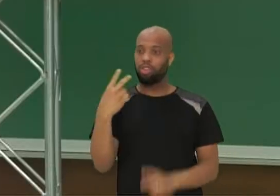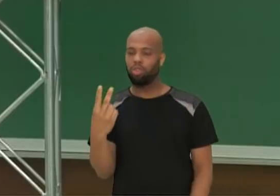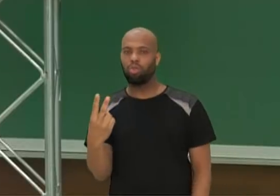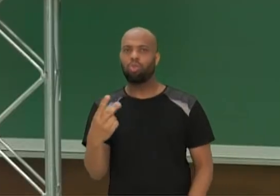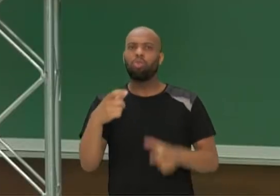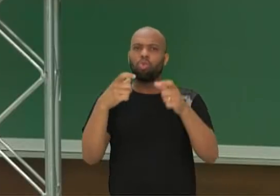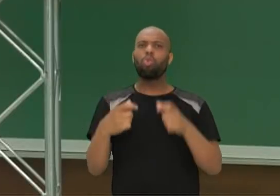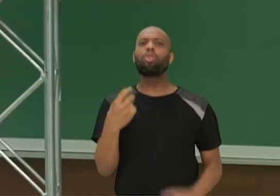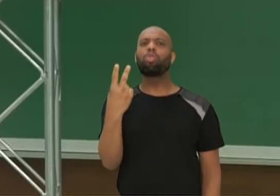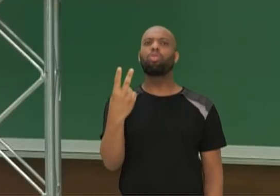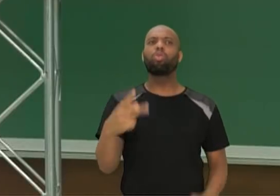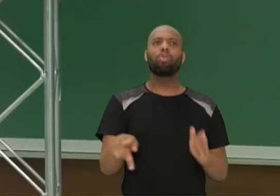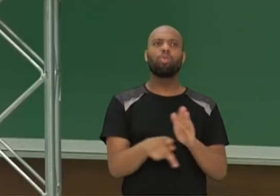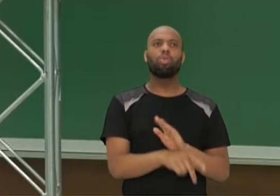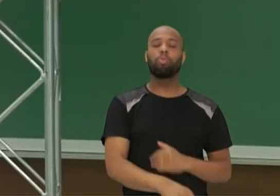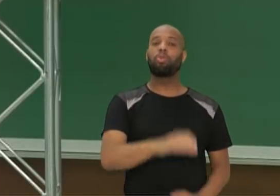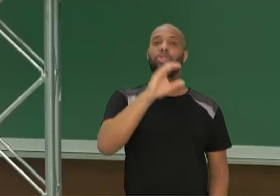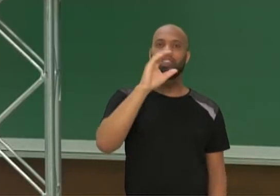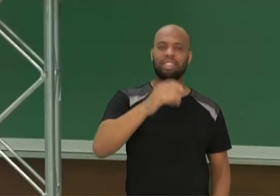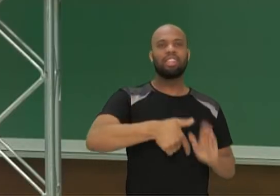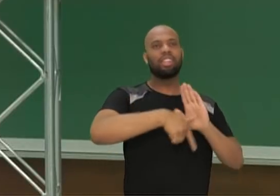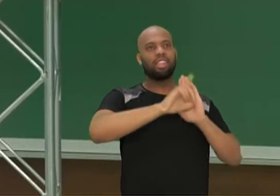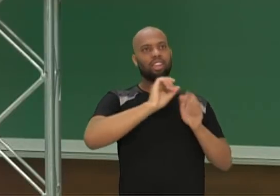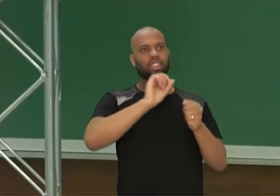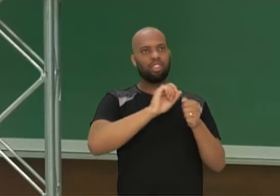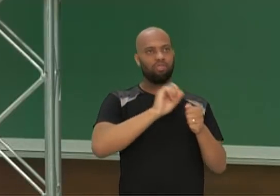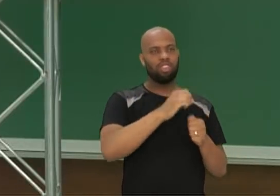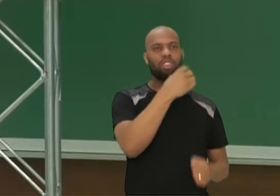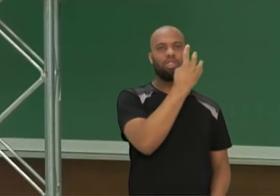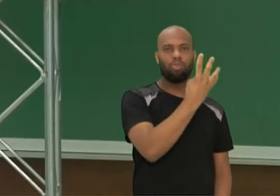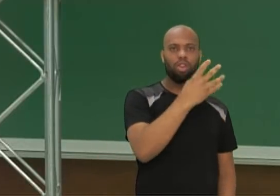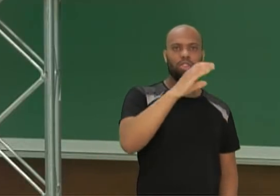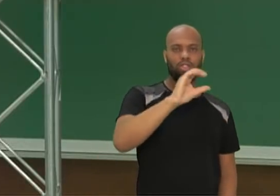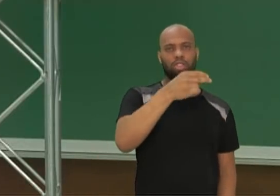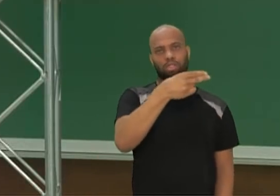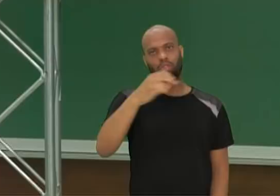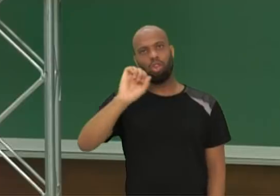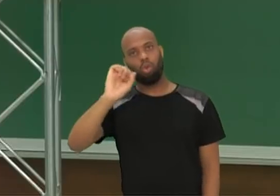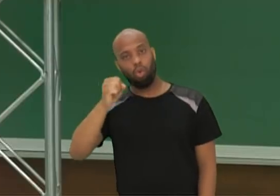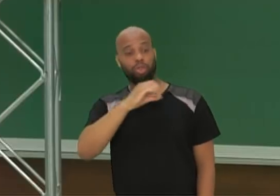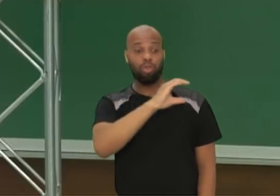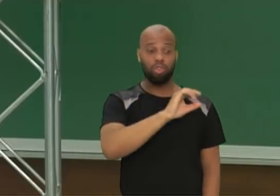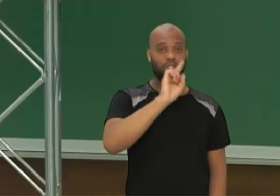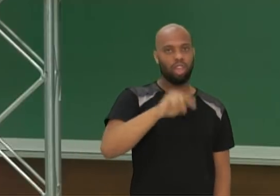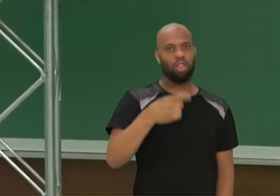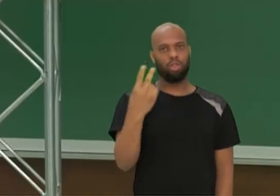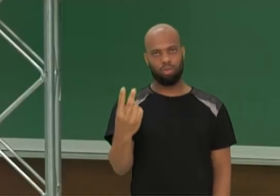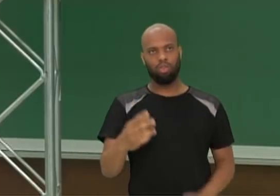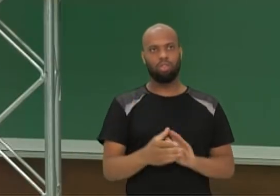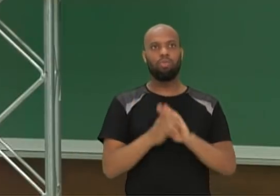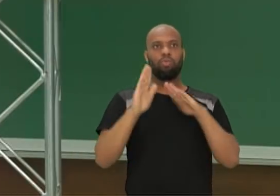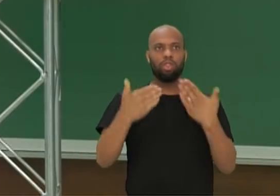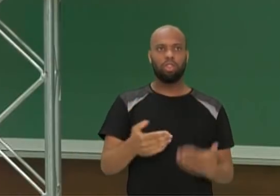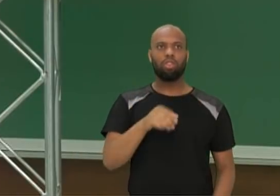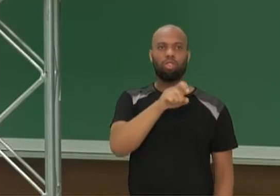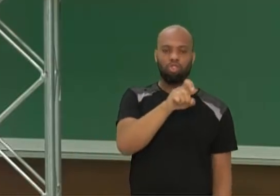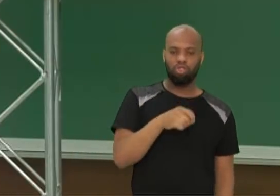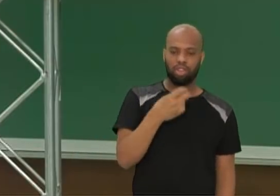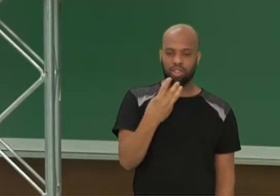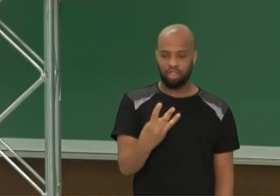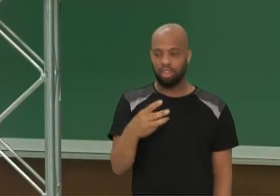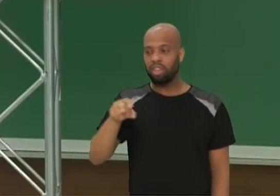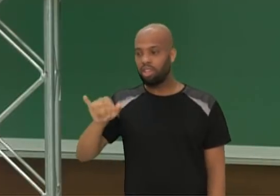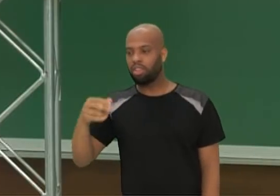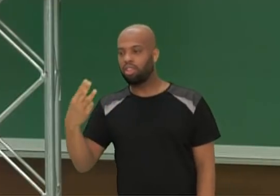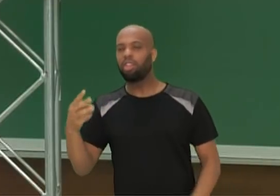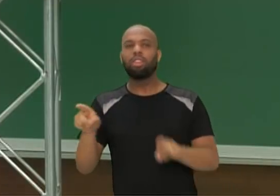Da onde eu tirei esse 2? Do C, que eu calculei aqui em cima. Então, x vale 3 e y vale 3. Aonde vai